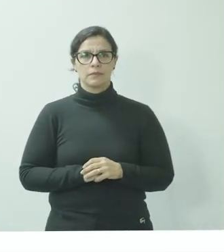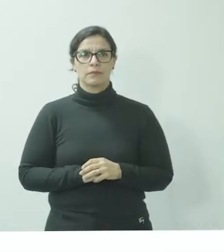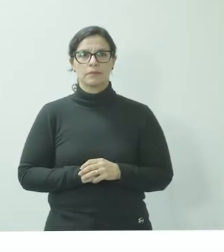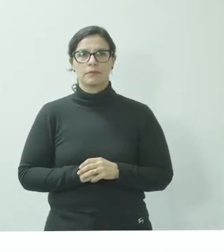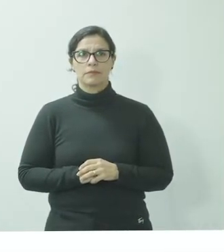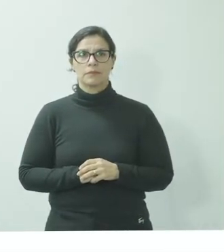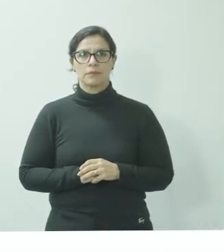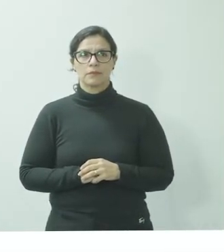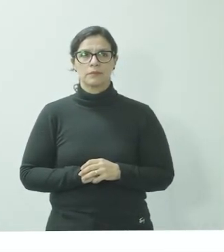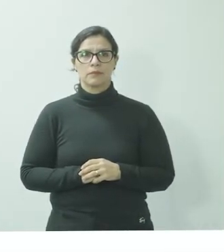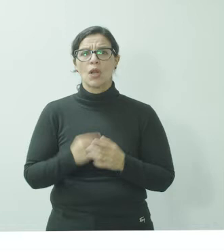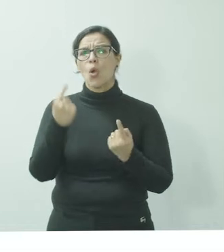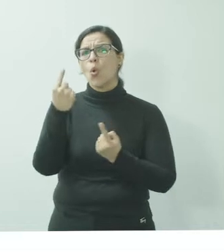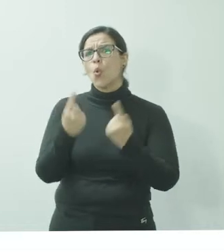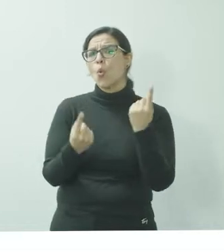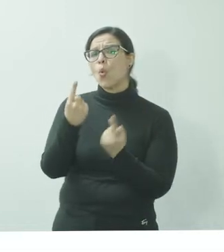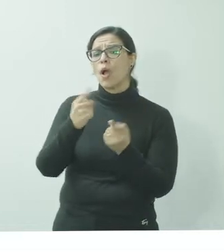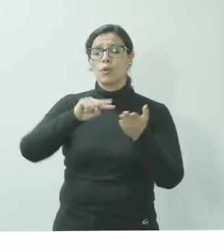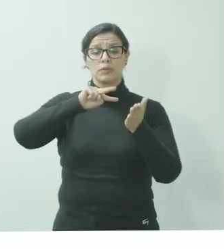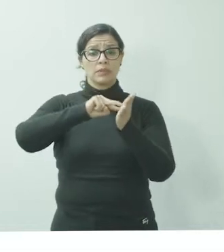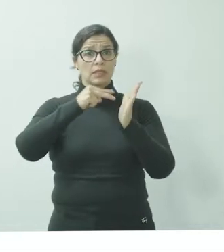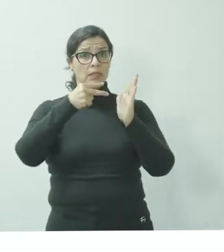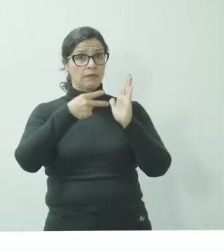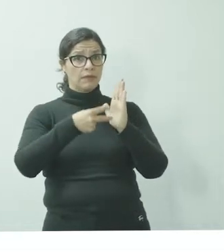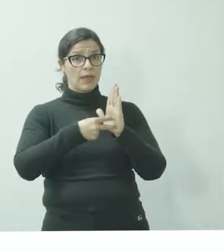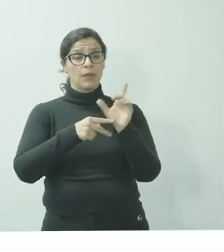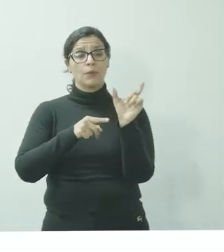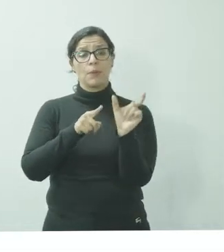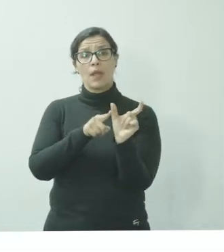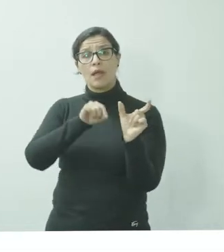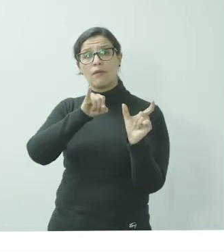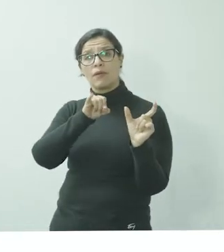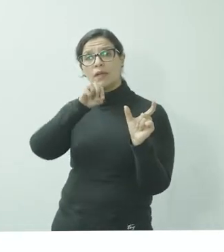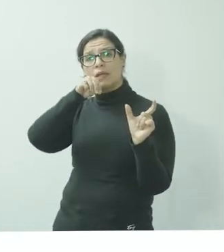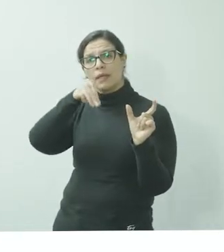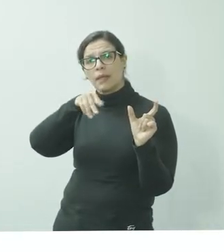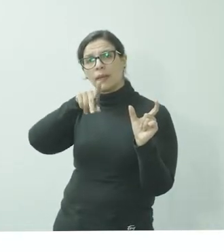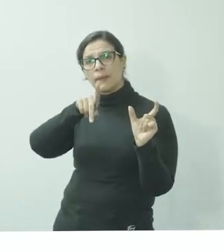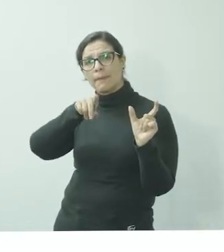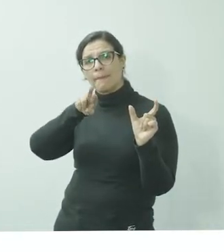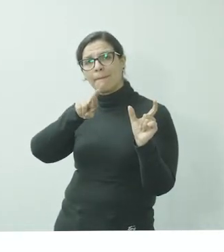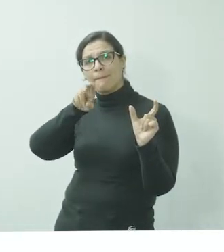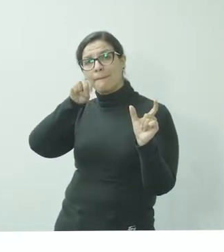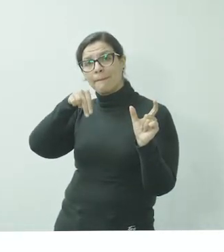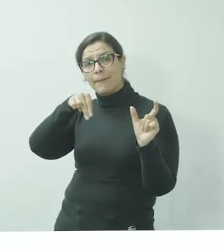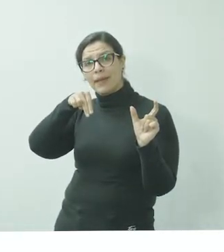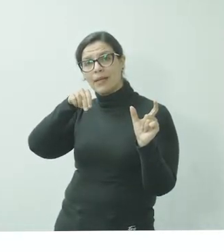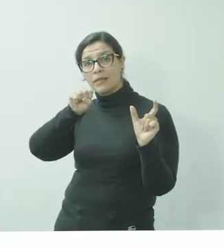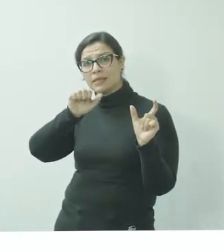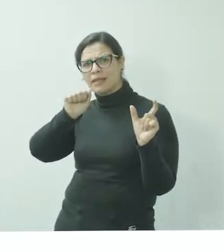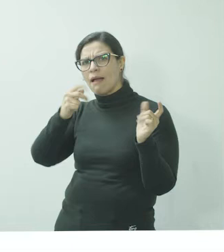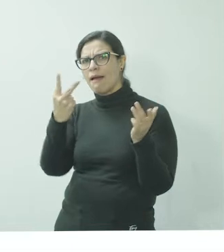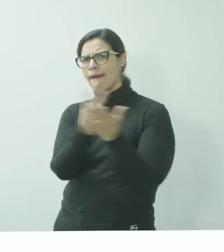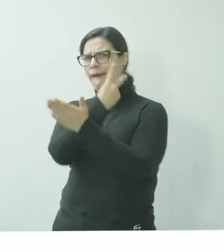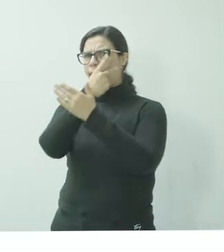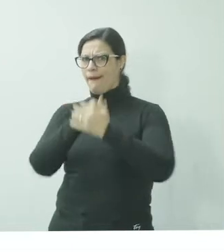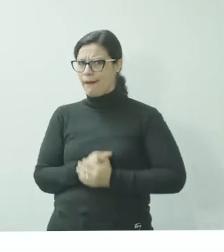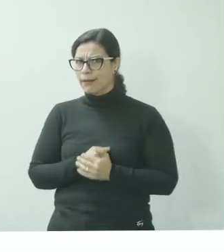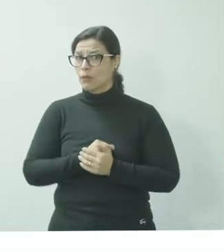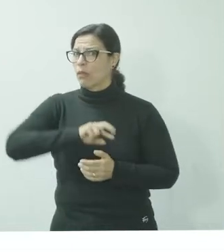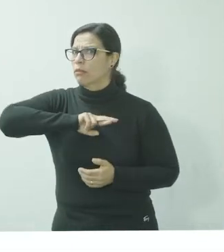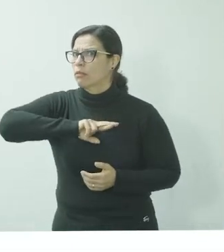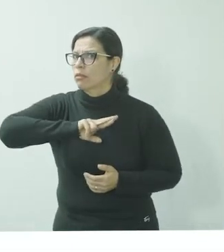pergunta qual o significado de imprensa está incorreto Ou seja que não